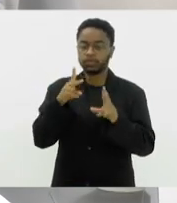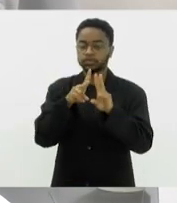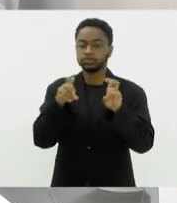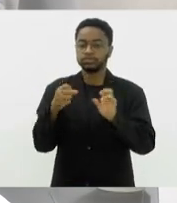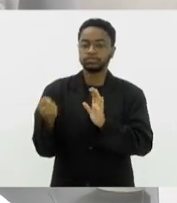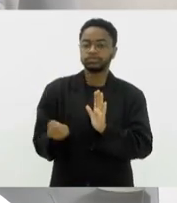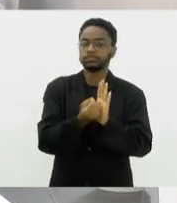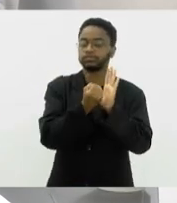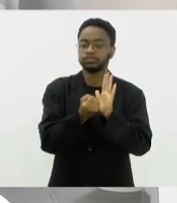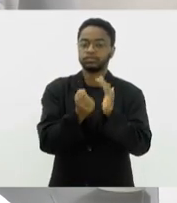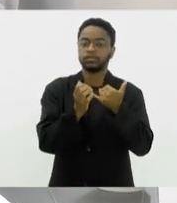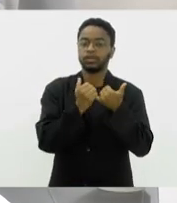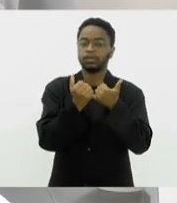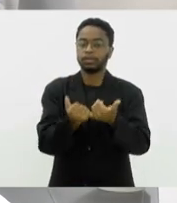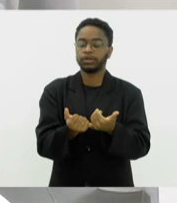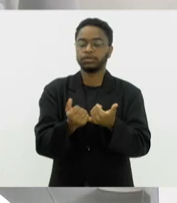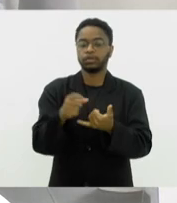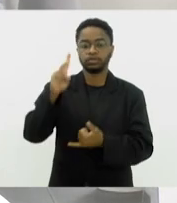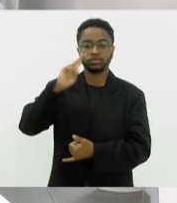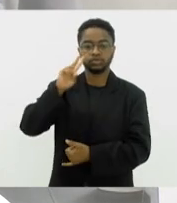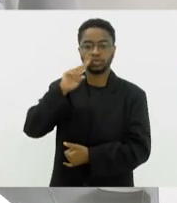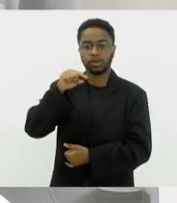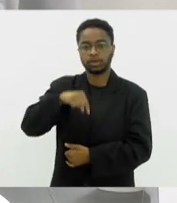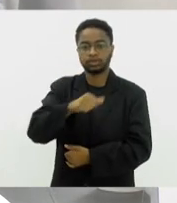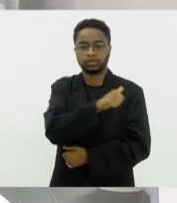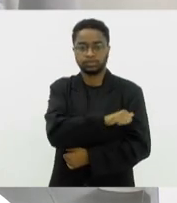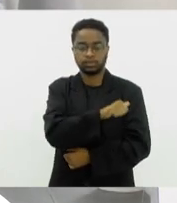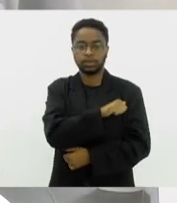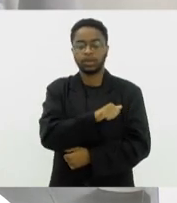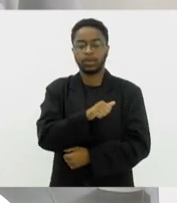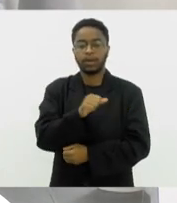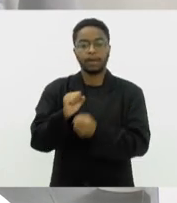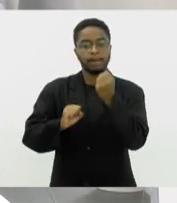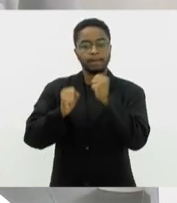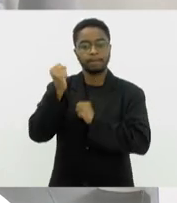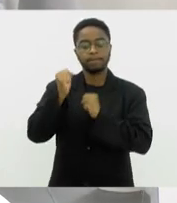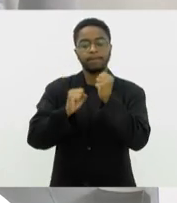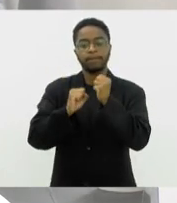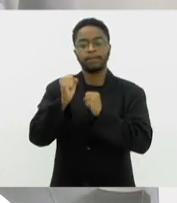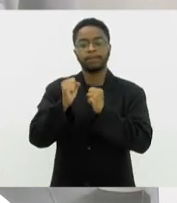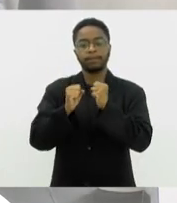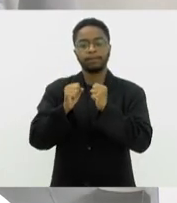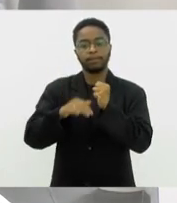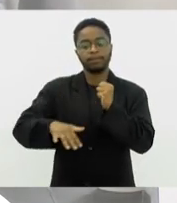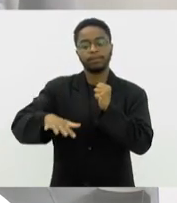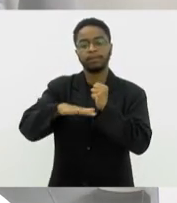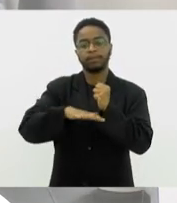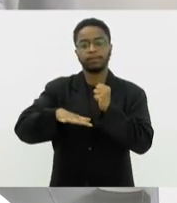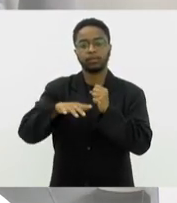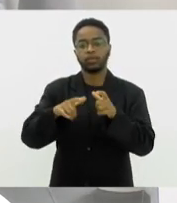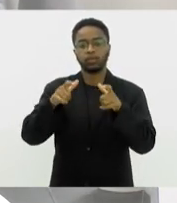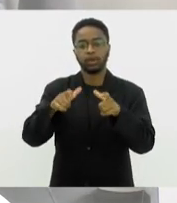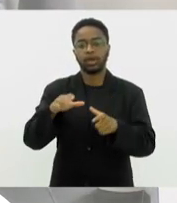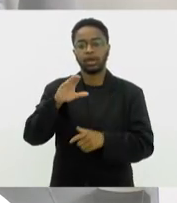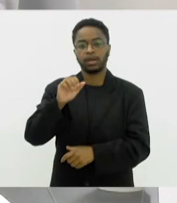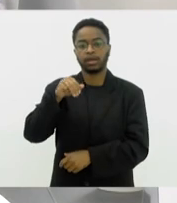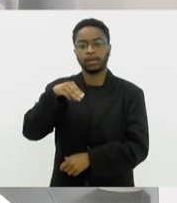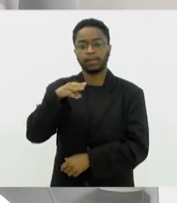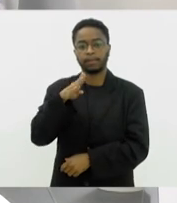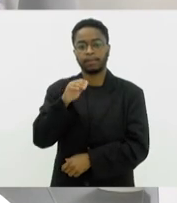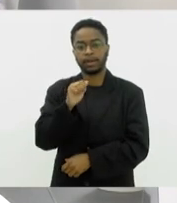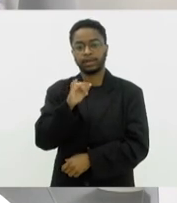interesse histórico do Estado do Rio de Janeiro do Parque Industrial, situado na Companhia Usina Cambaíba e da